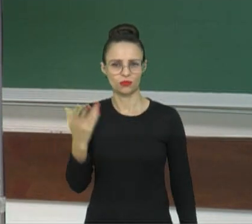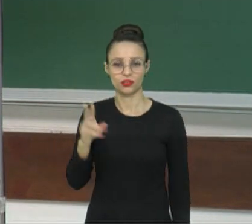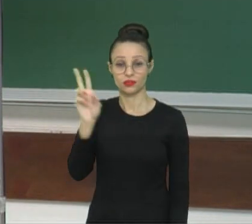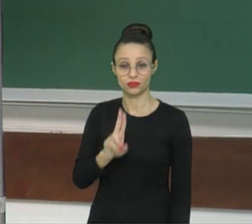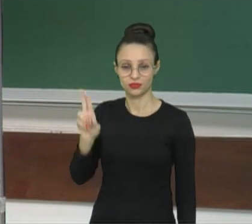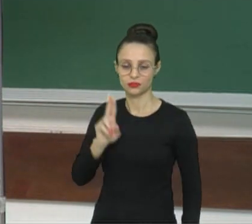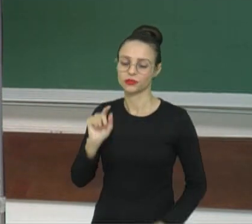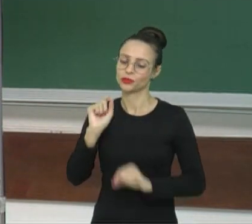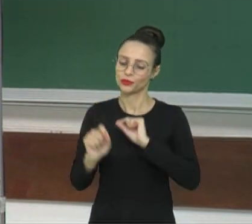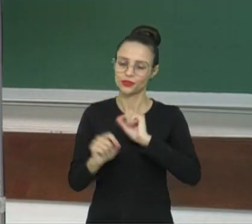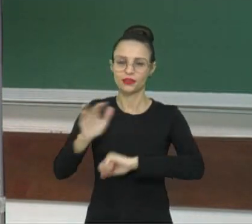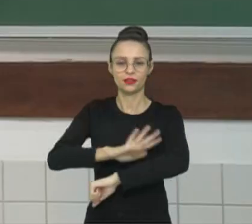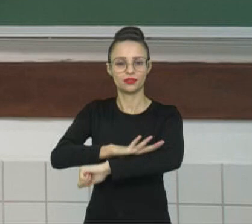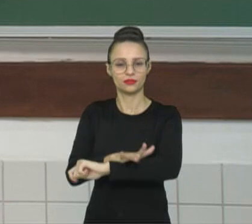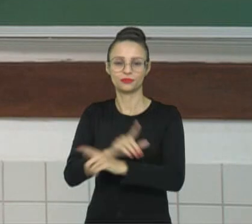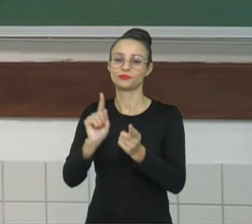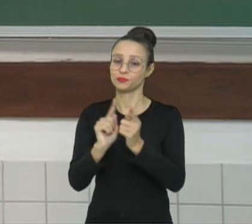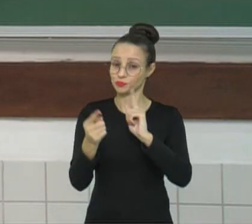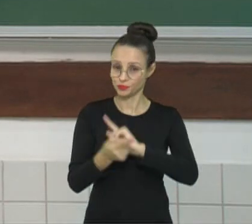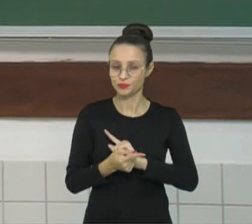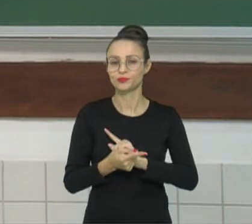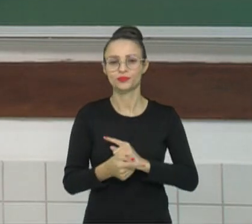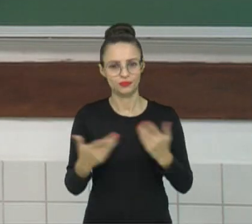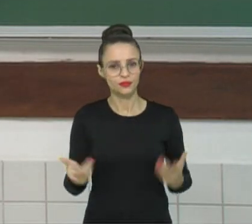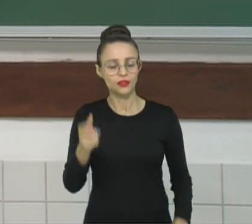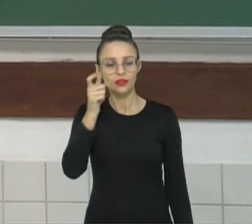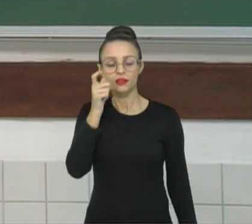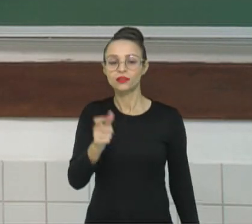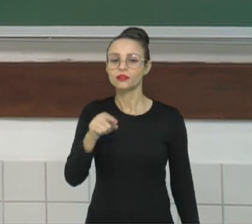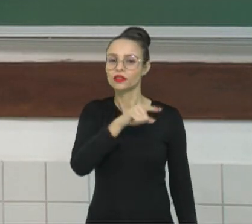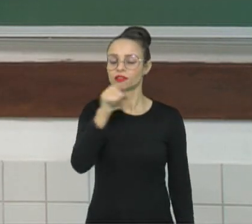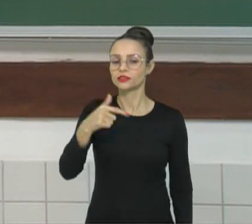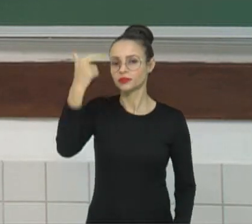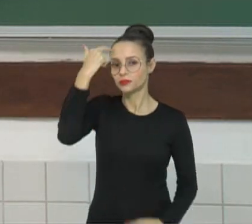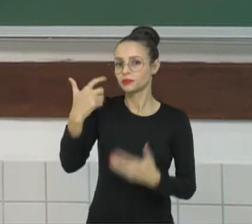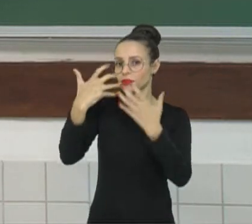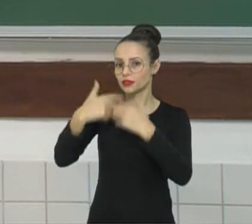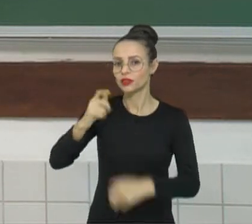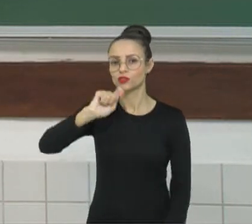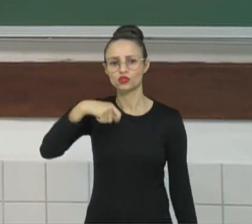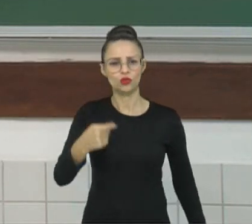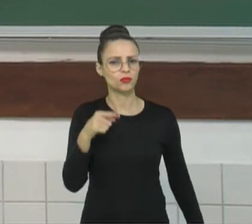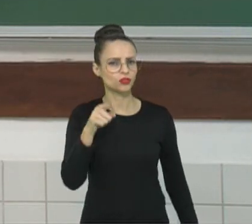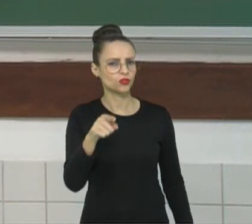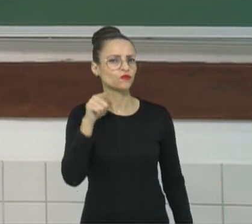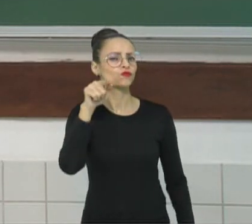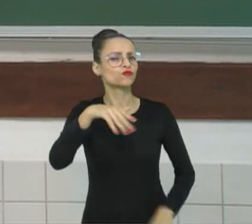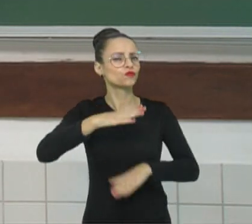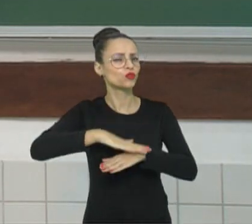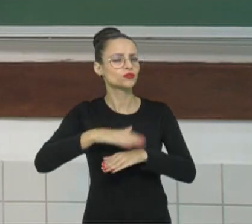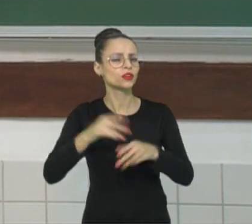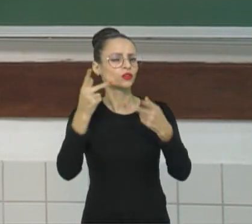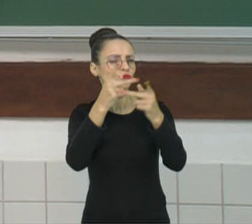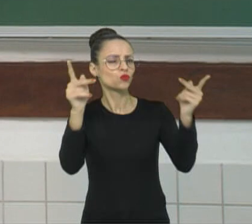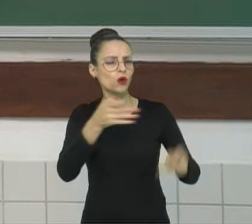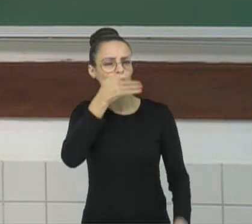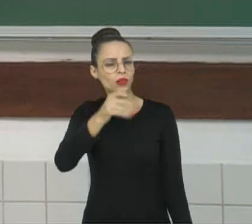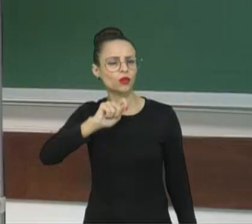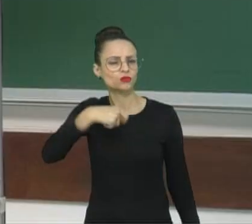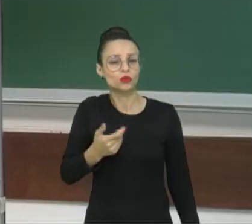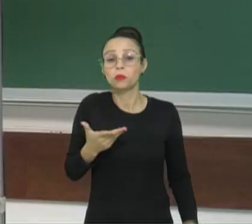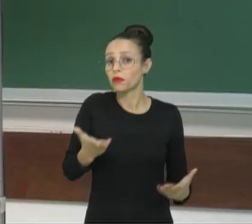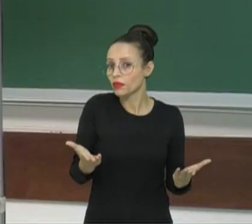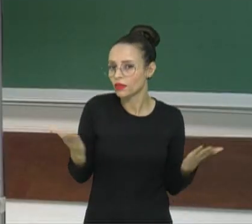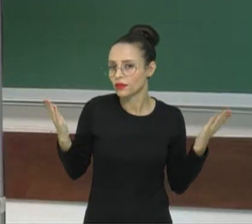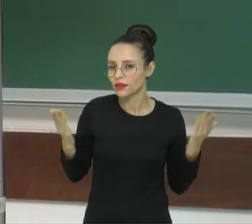com racismo reverso, ok? Interessante a gente pensar sobre isso para a gente ir formando a nossa opinião.